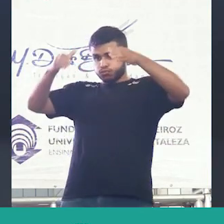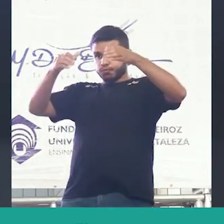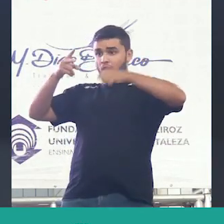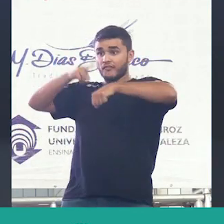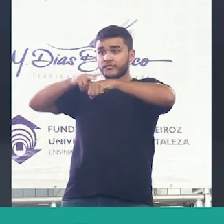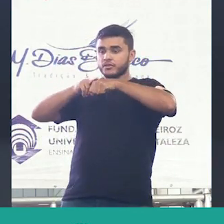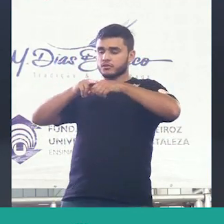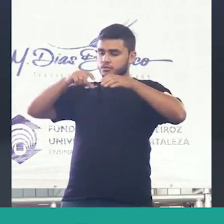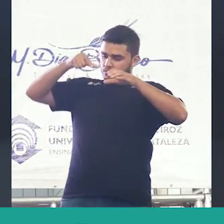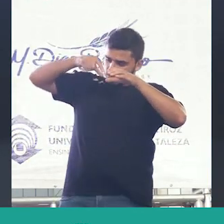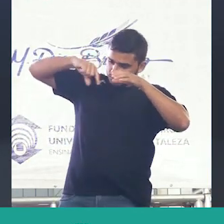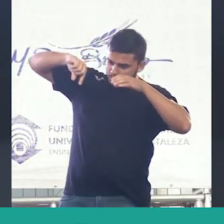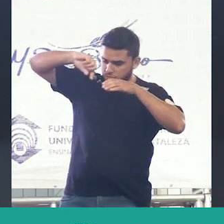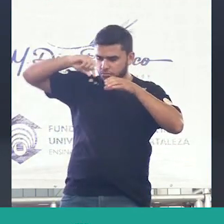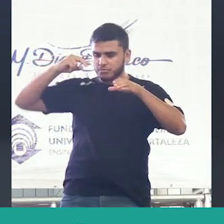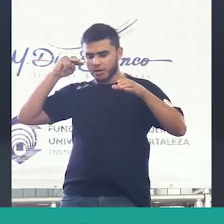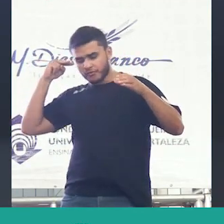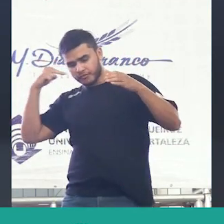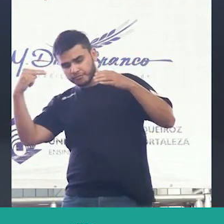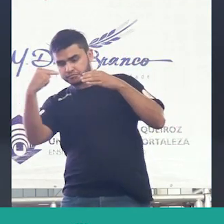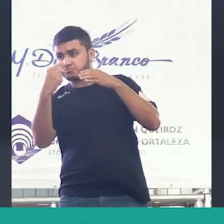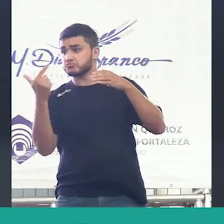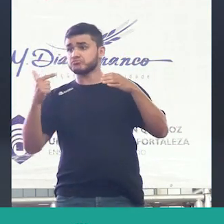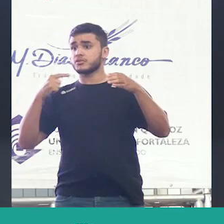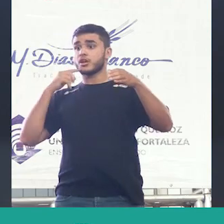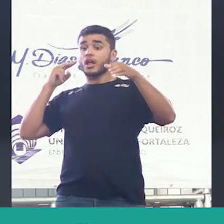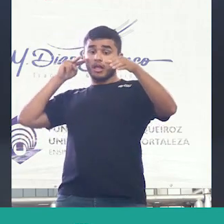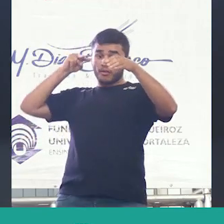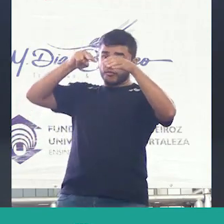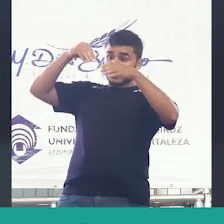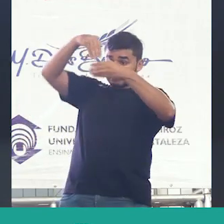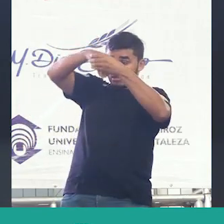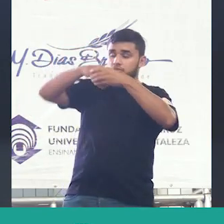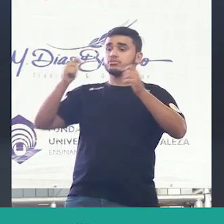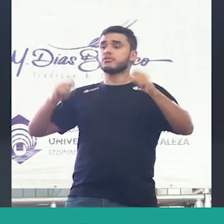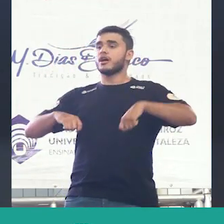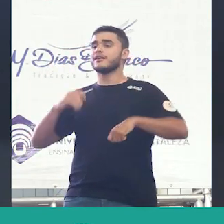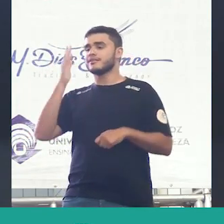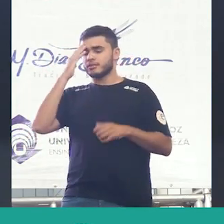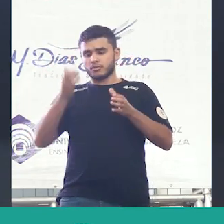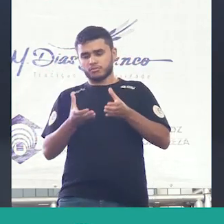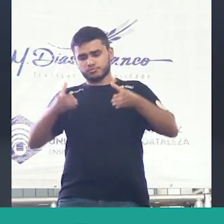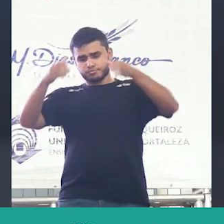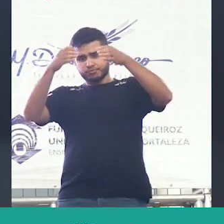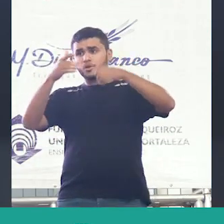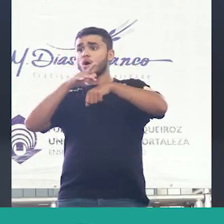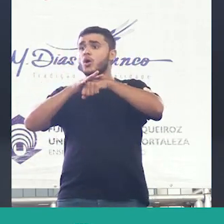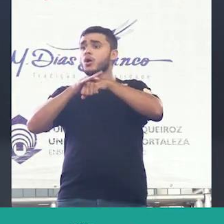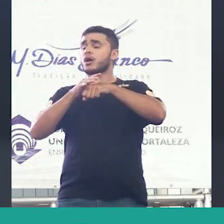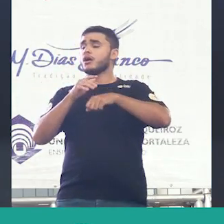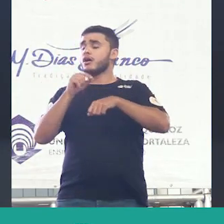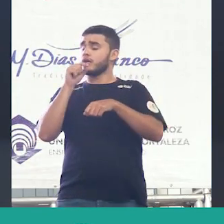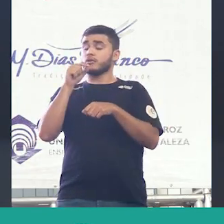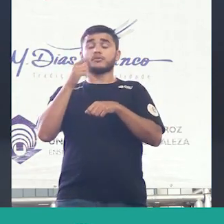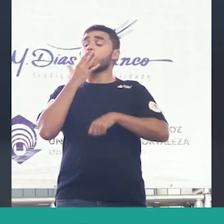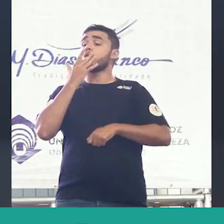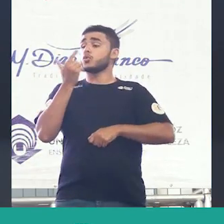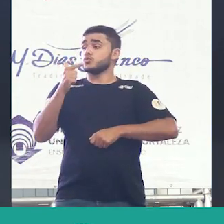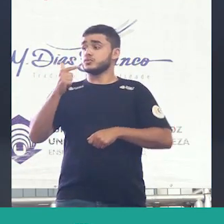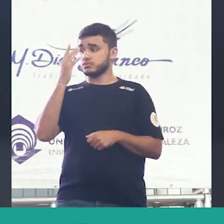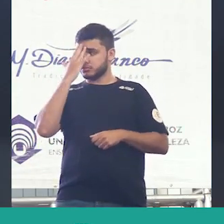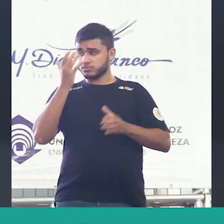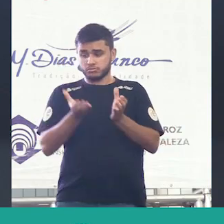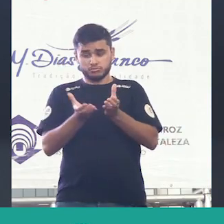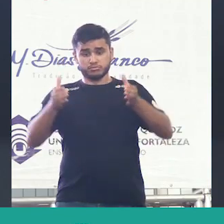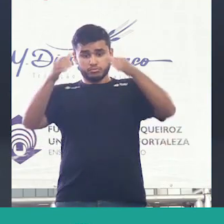vejo aquário. Então, aquário é transparente. Mas, professor, como é que segura essa água? Aí a